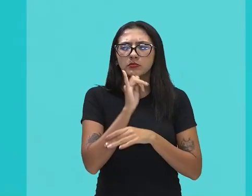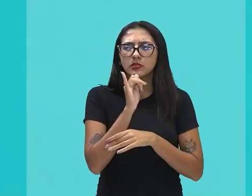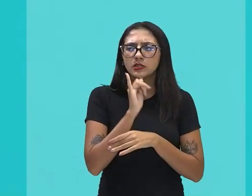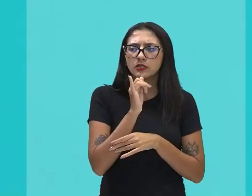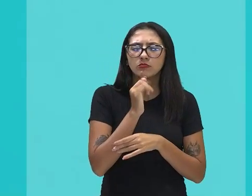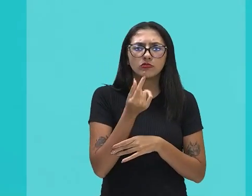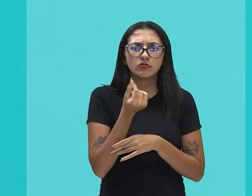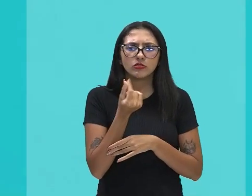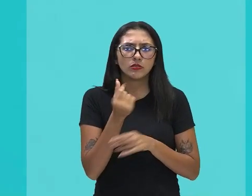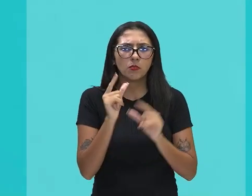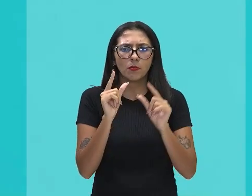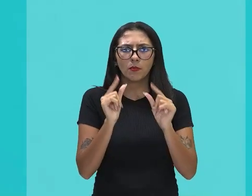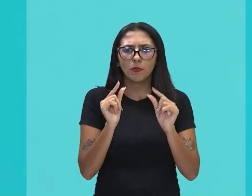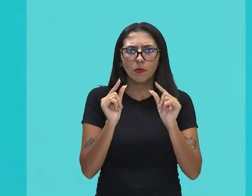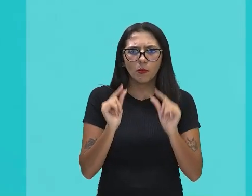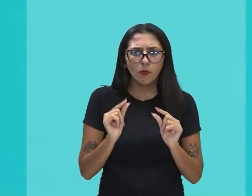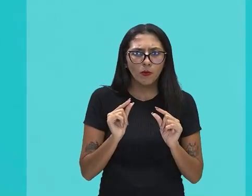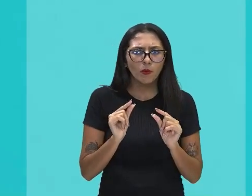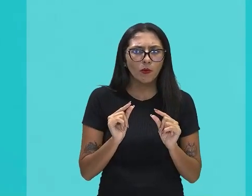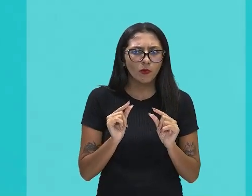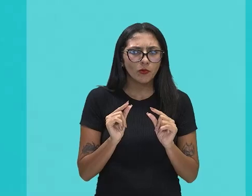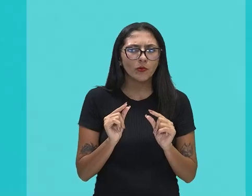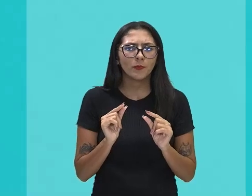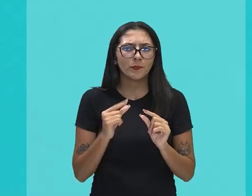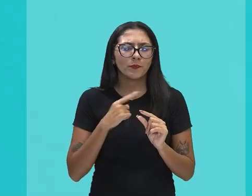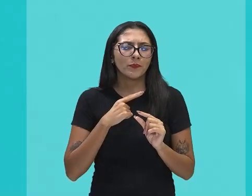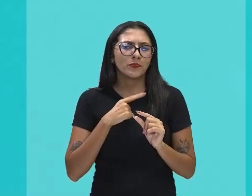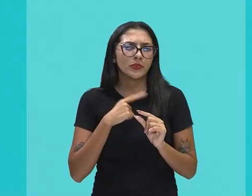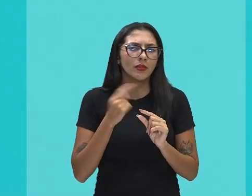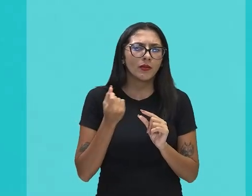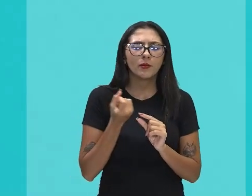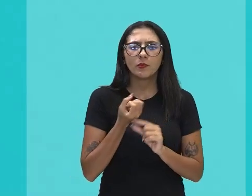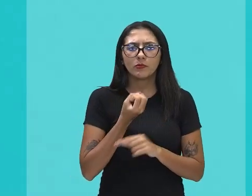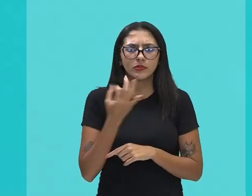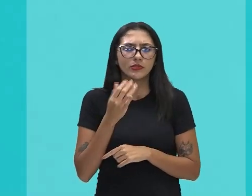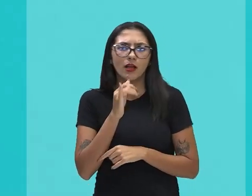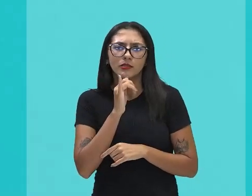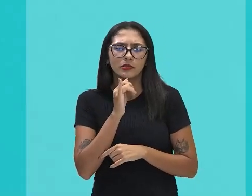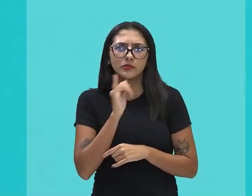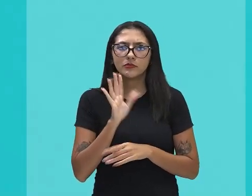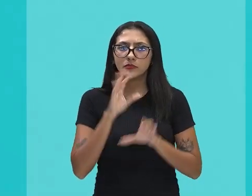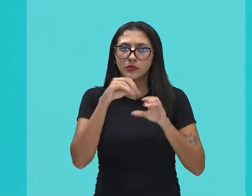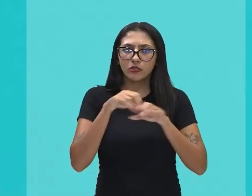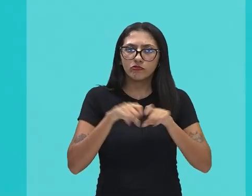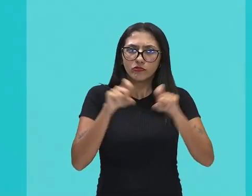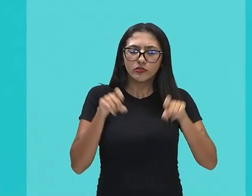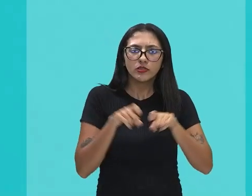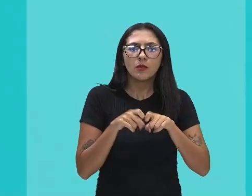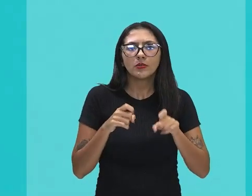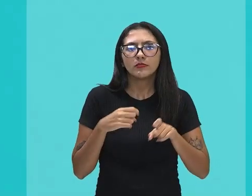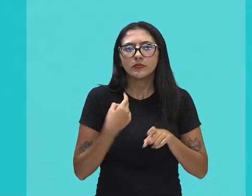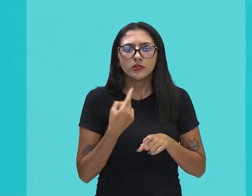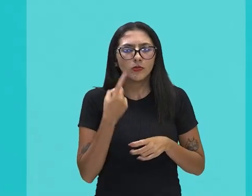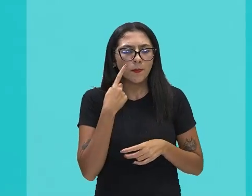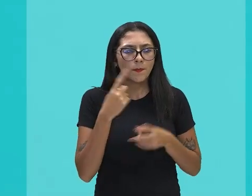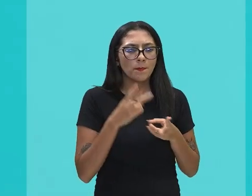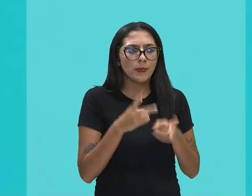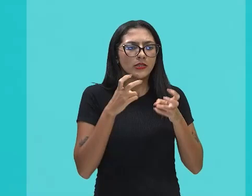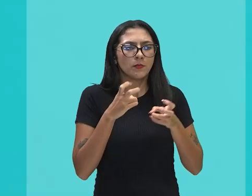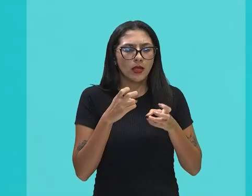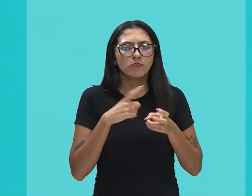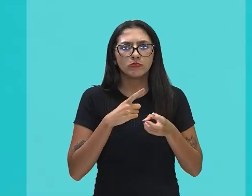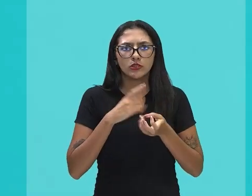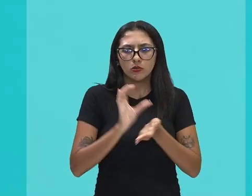centavos de monetização para os ambientes virtuais, no final da história a gente vai perceber aí uma